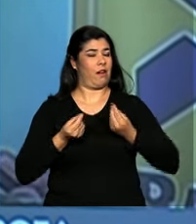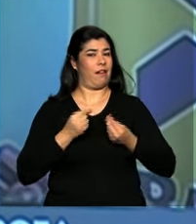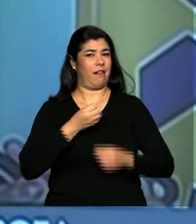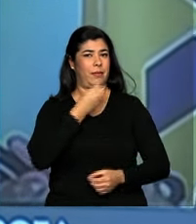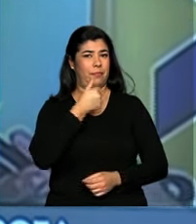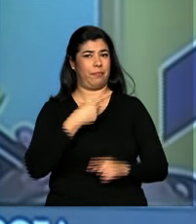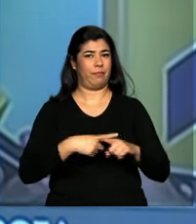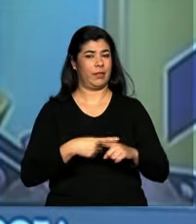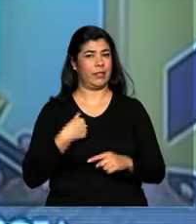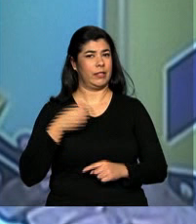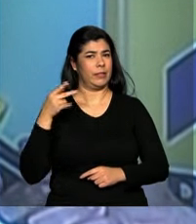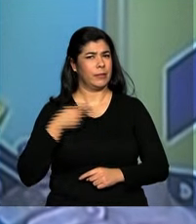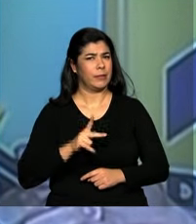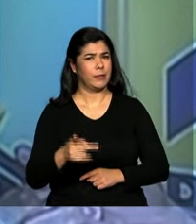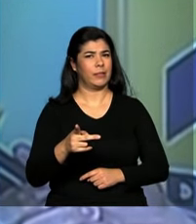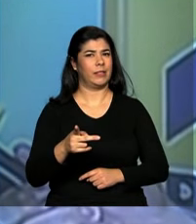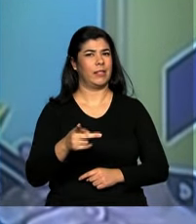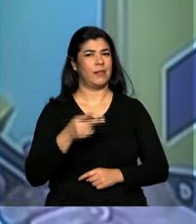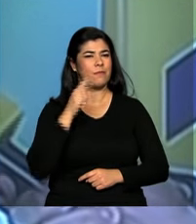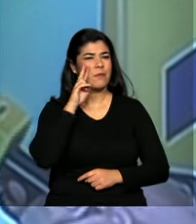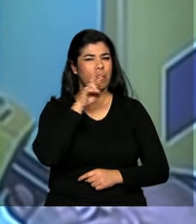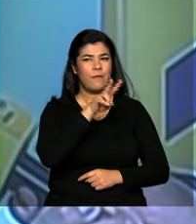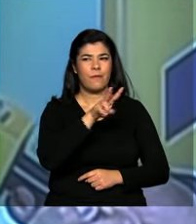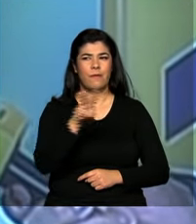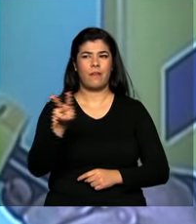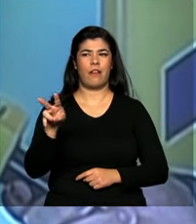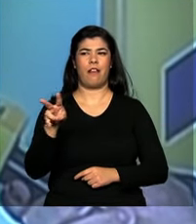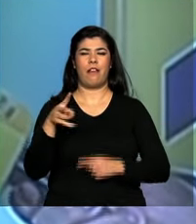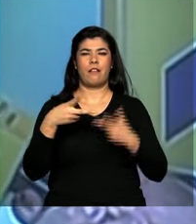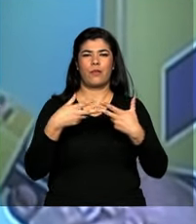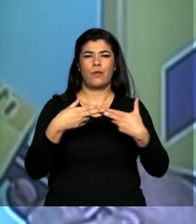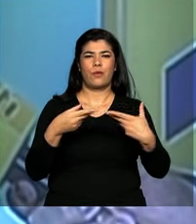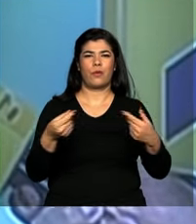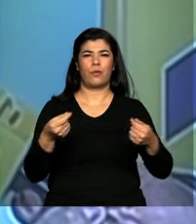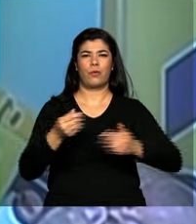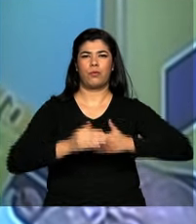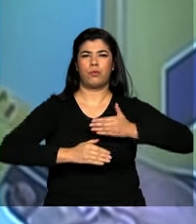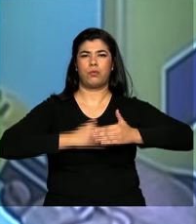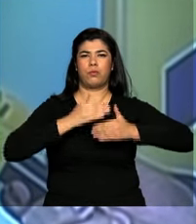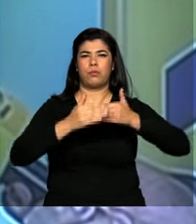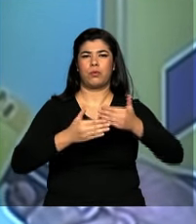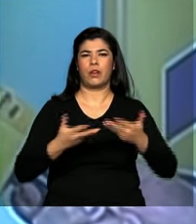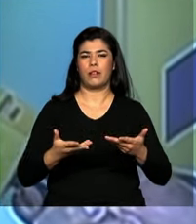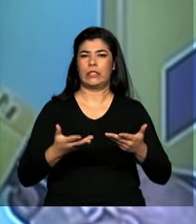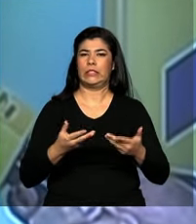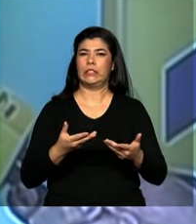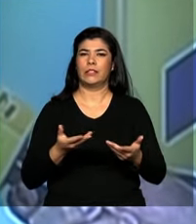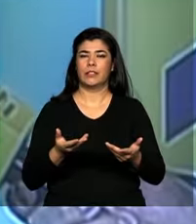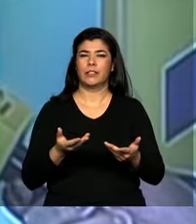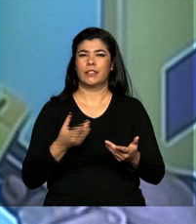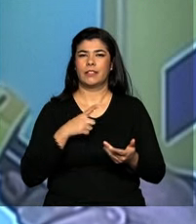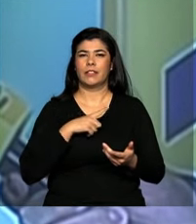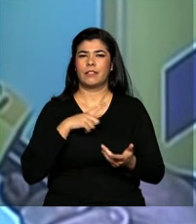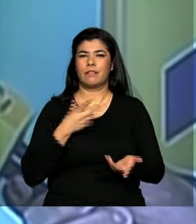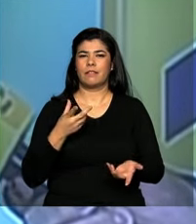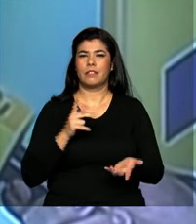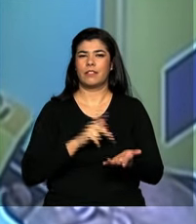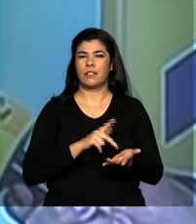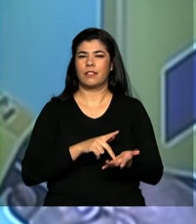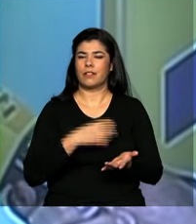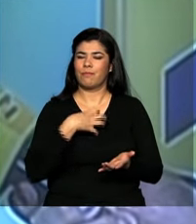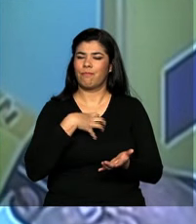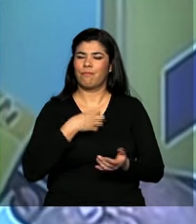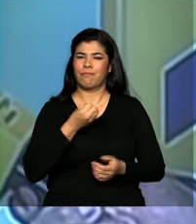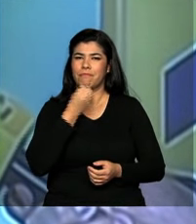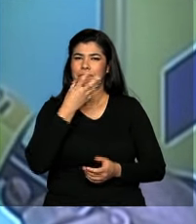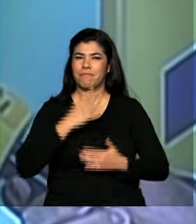eu sempre vi para dentro, nunca para fora, assim, com essa exteriorização, né? Então, isso realmente é uma